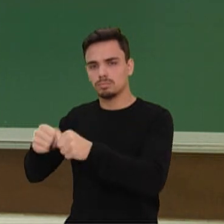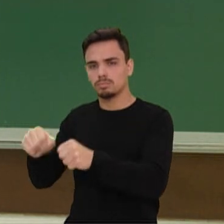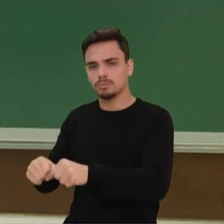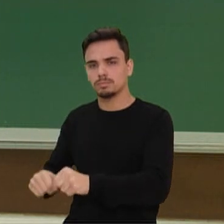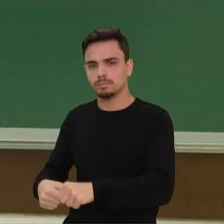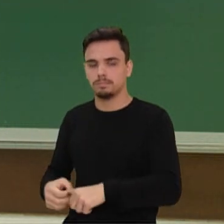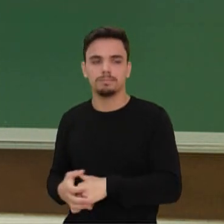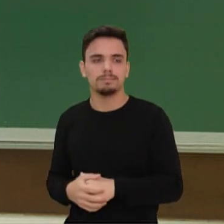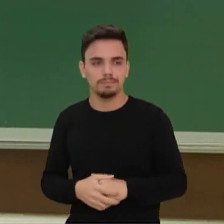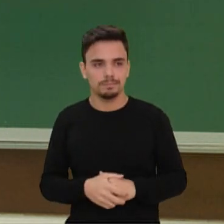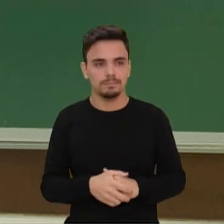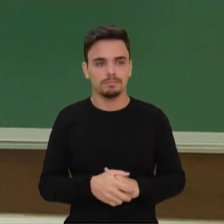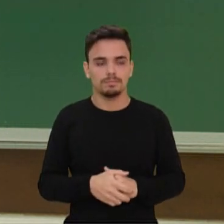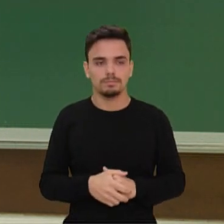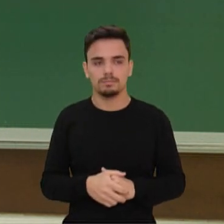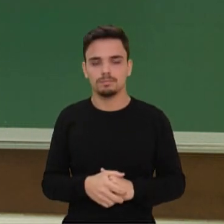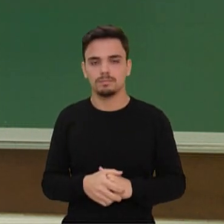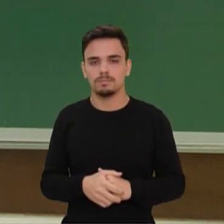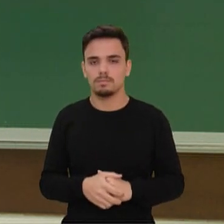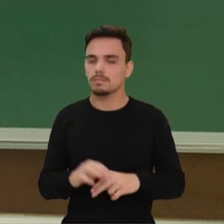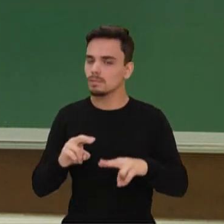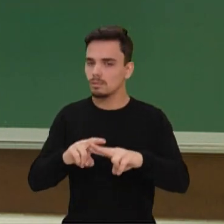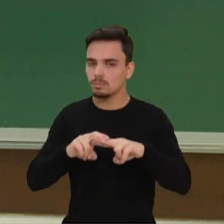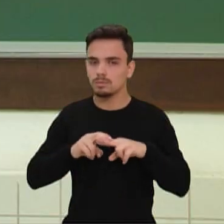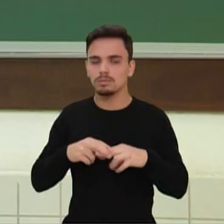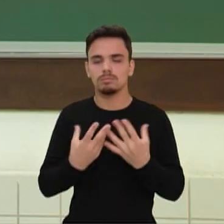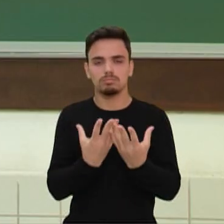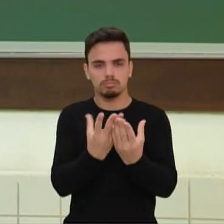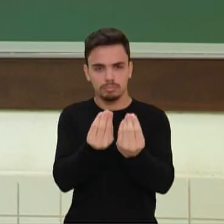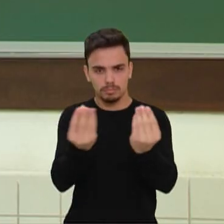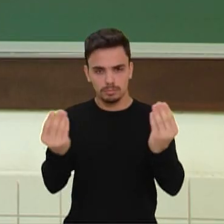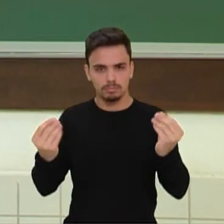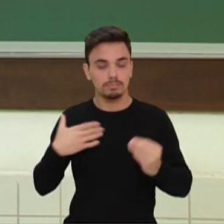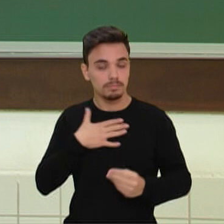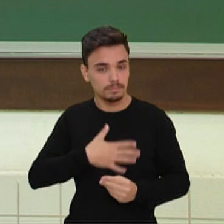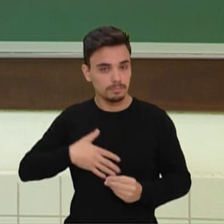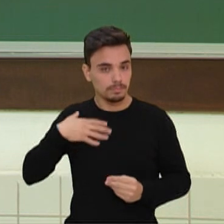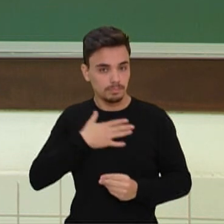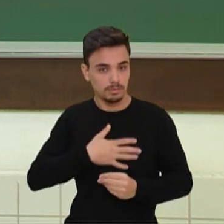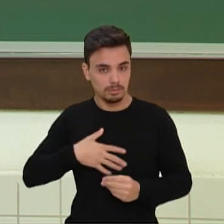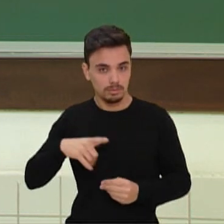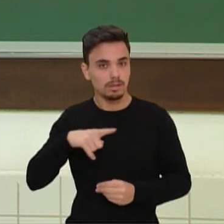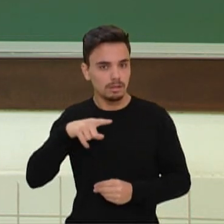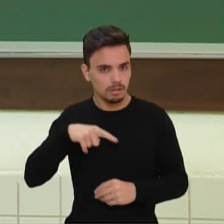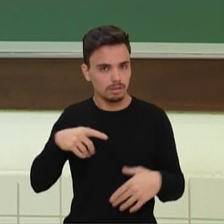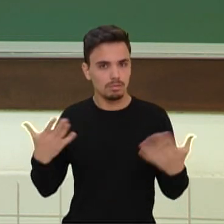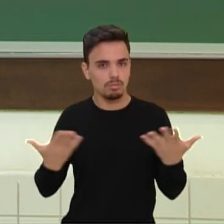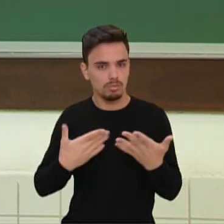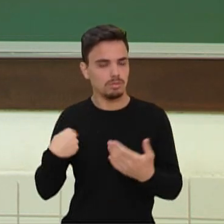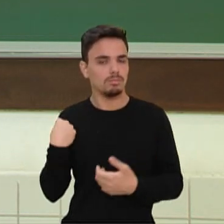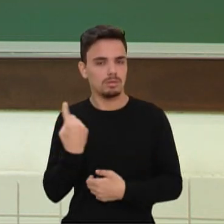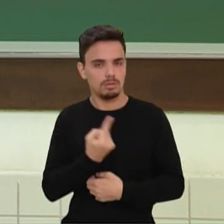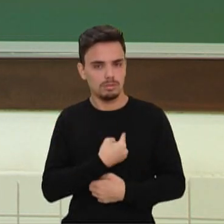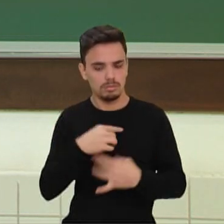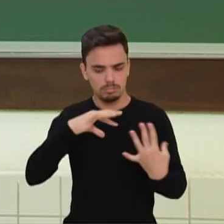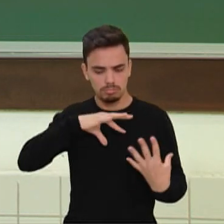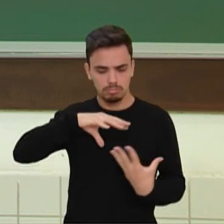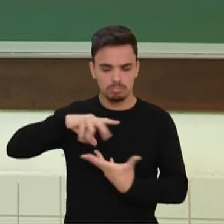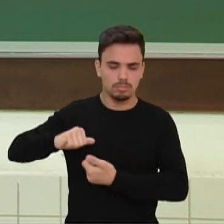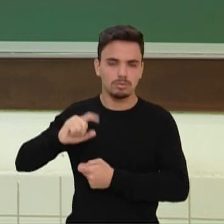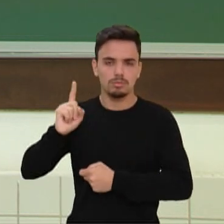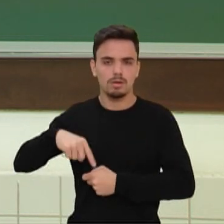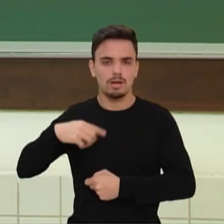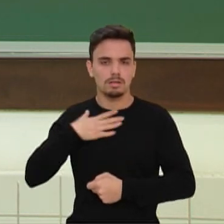destrutivas. E é por isso que muitas satisfações que nós podemos obter no mundo